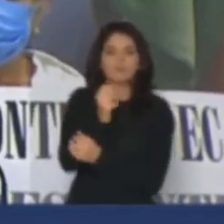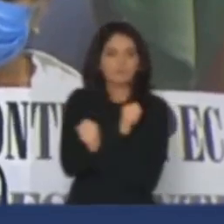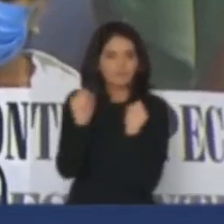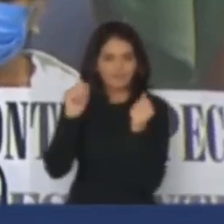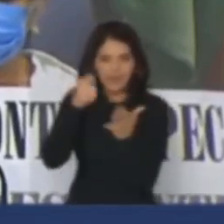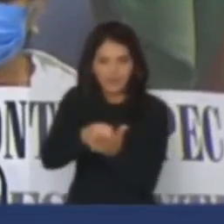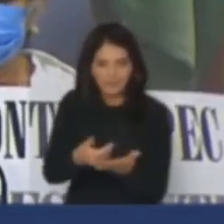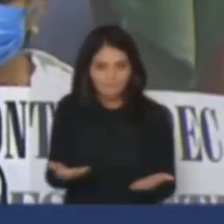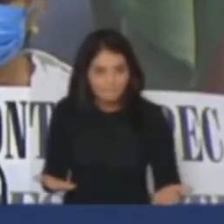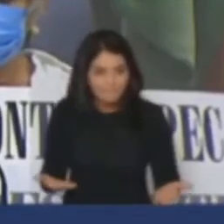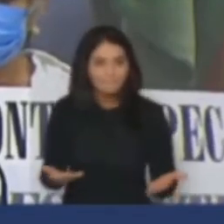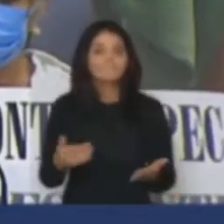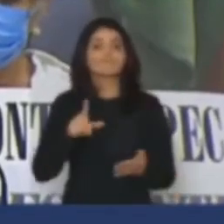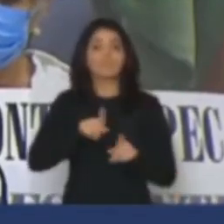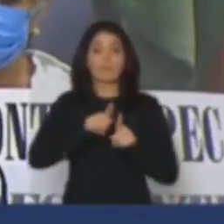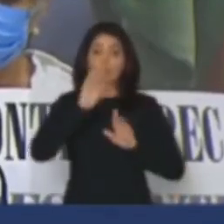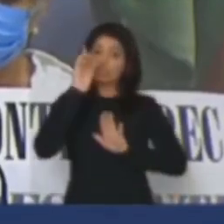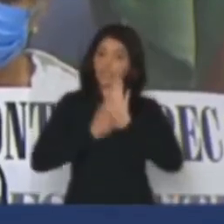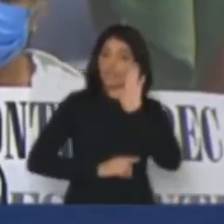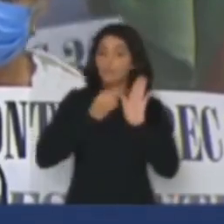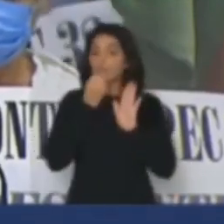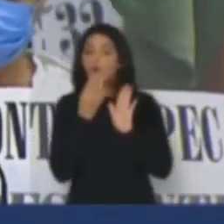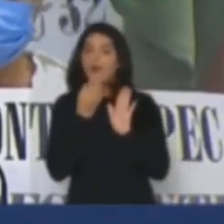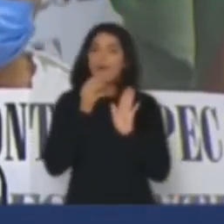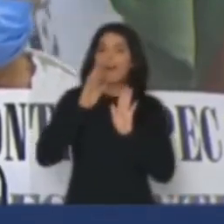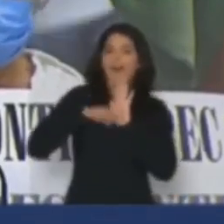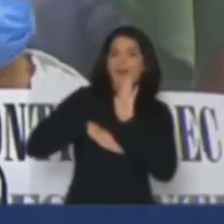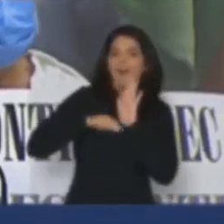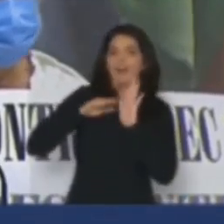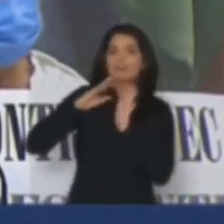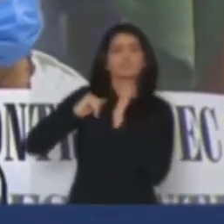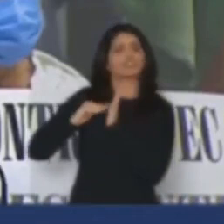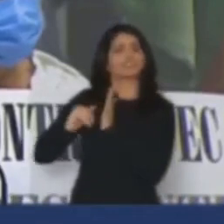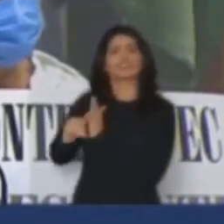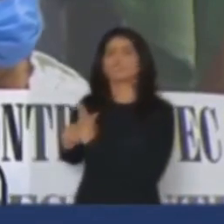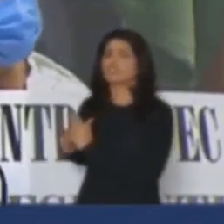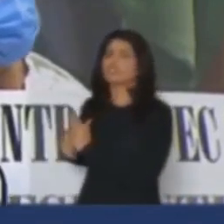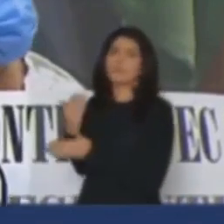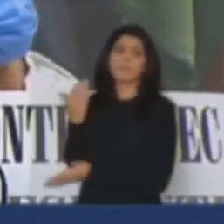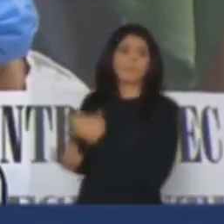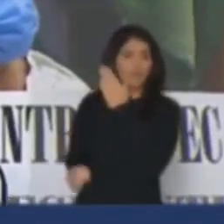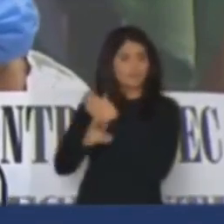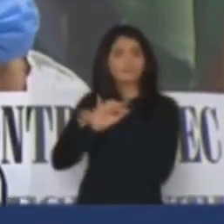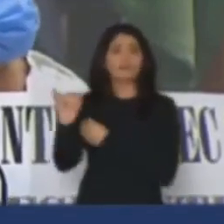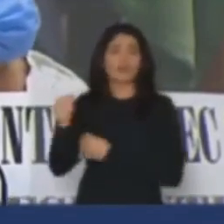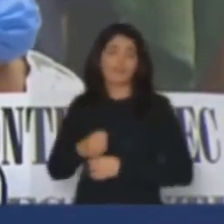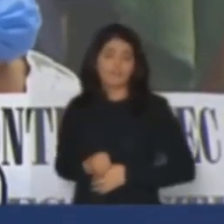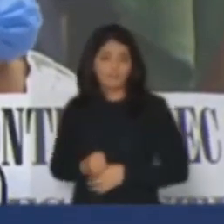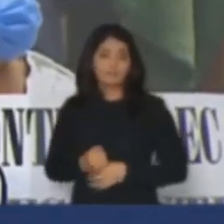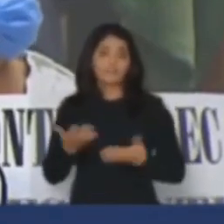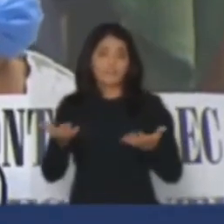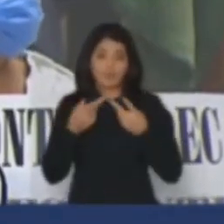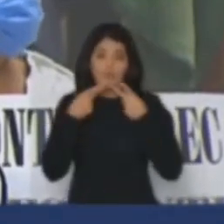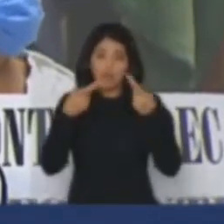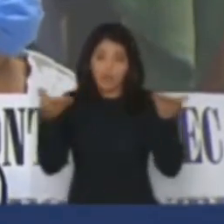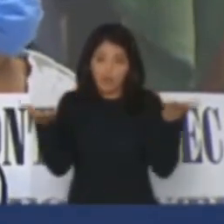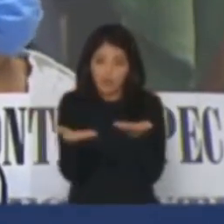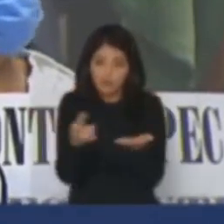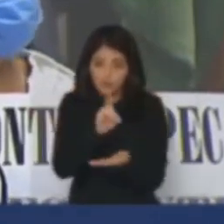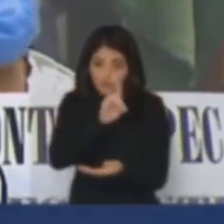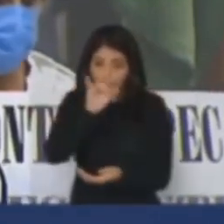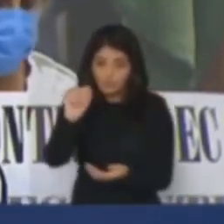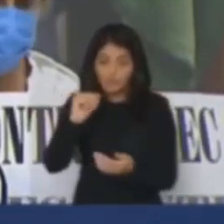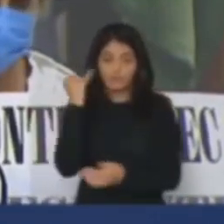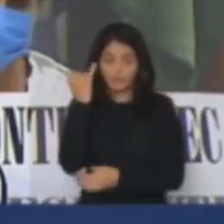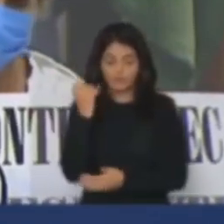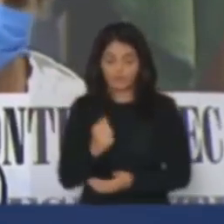a retirada de direitos e benefícios. Eu vou terminando, presidente, para dizer o seguinte. Hoje é um dia importante.